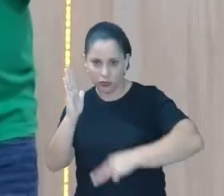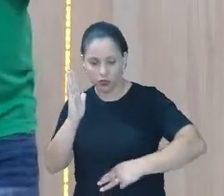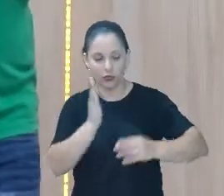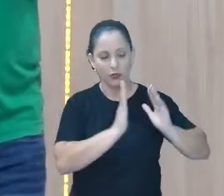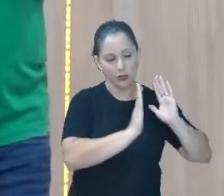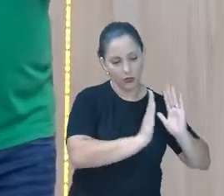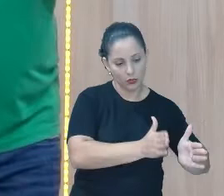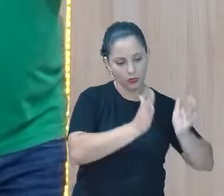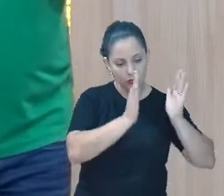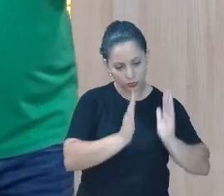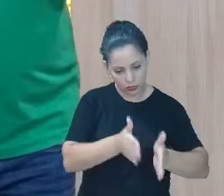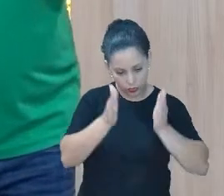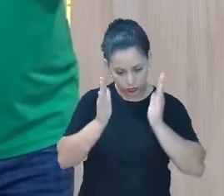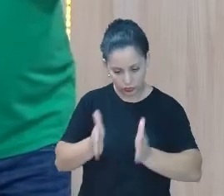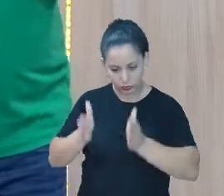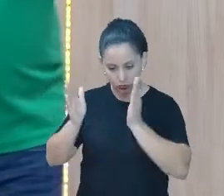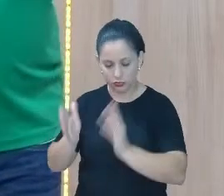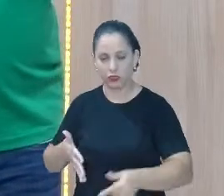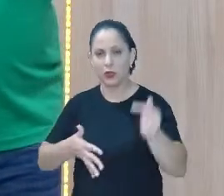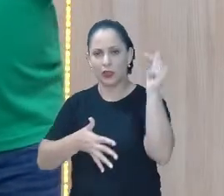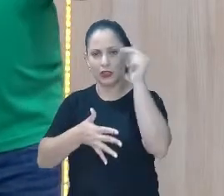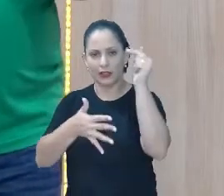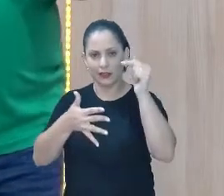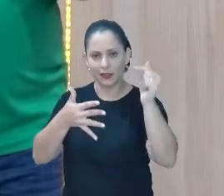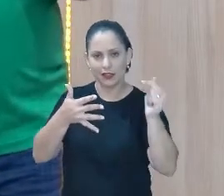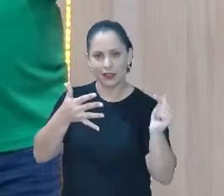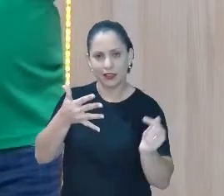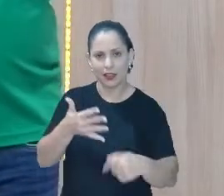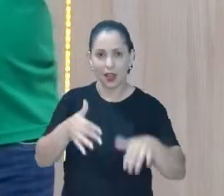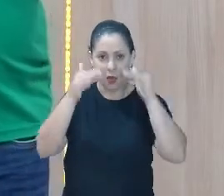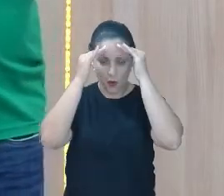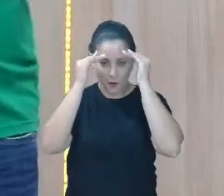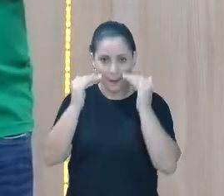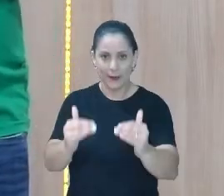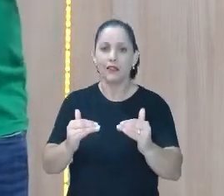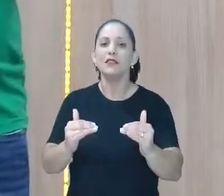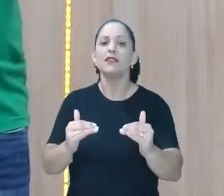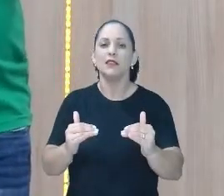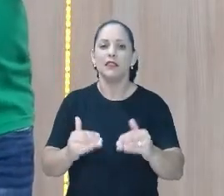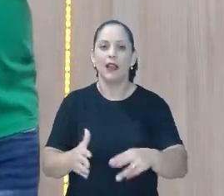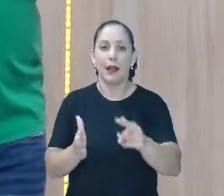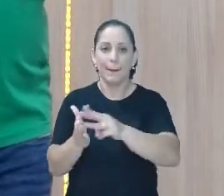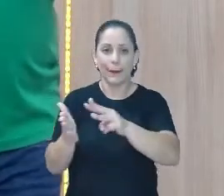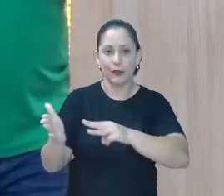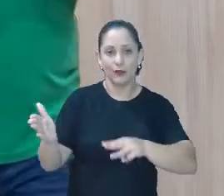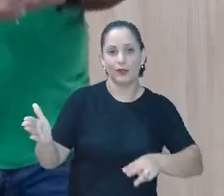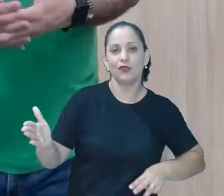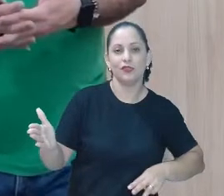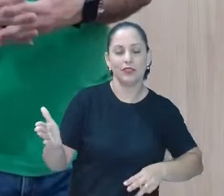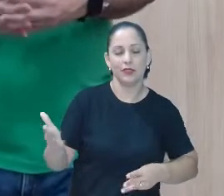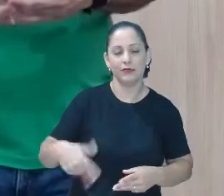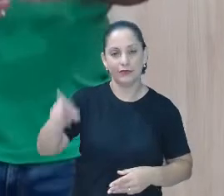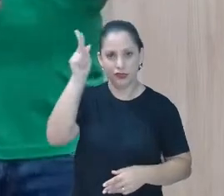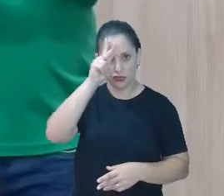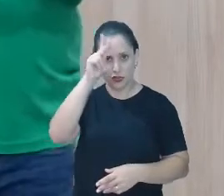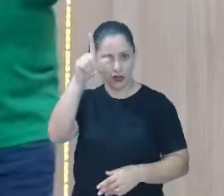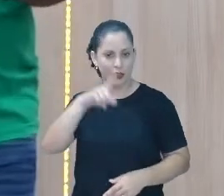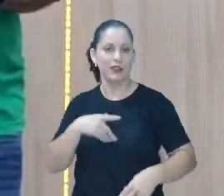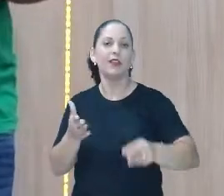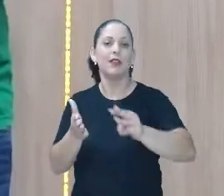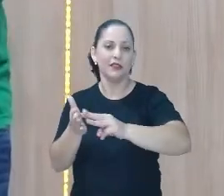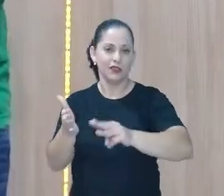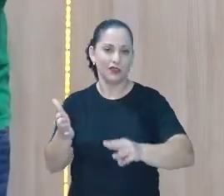narração que obedece critérios metodológicos, ou seja, a história ela tem um critério metodológico